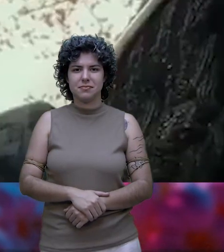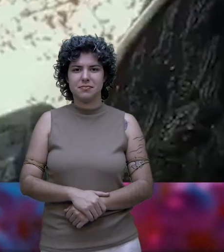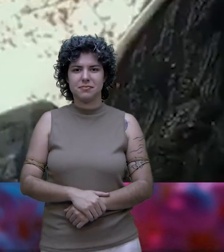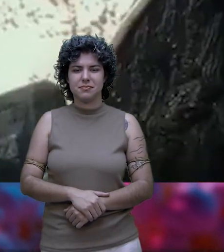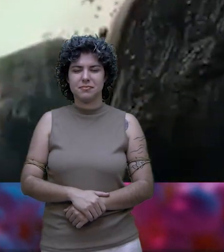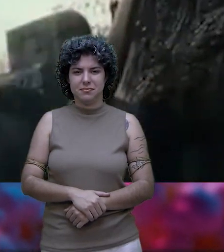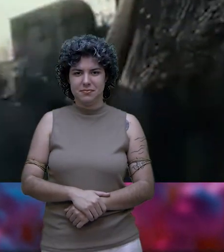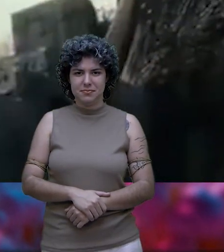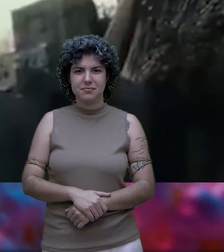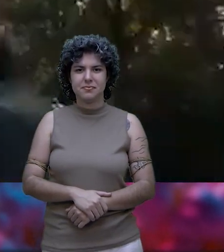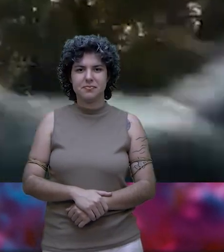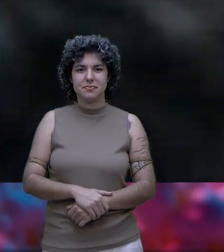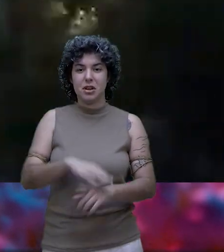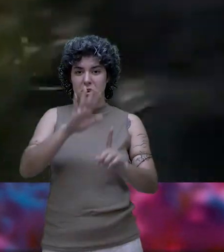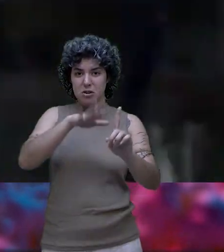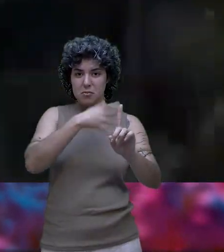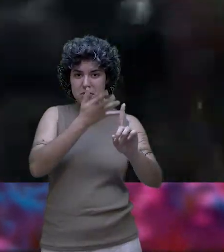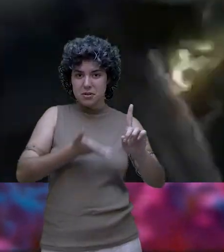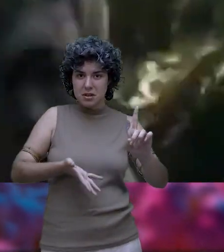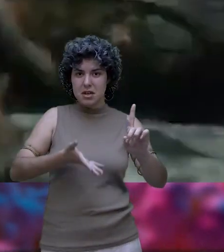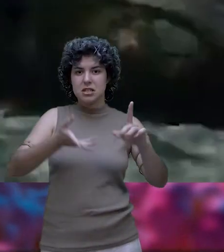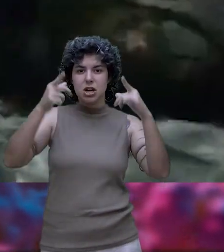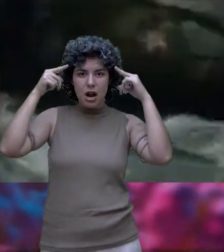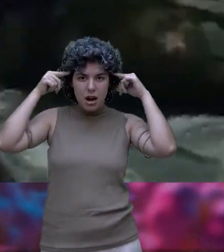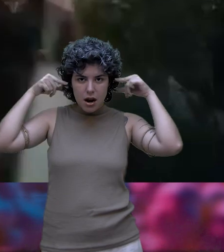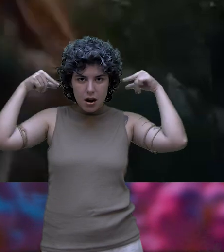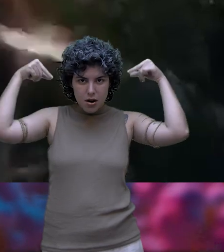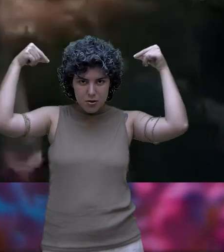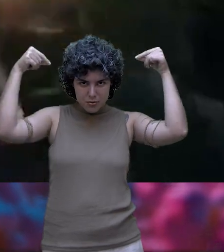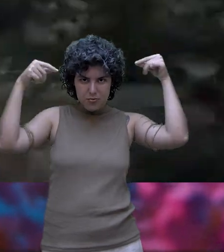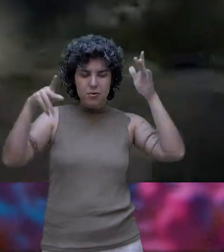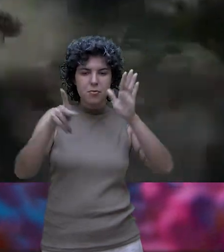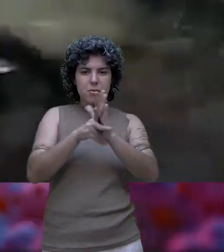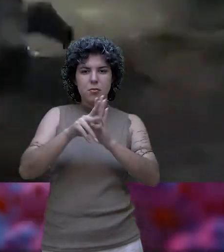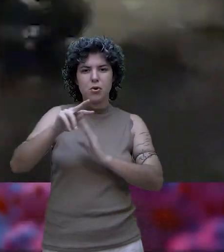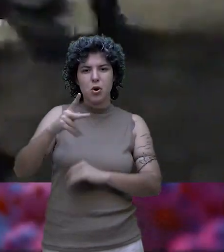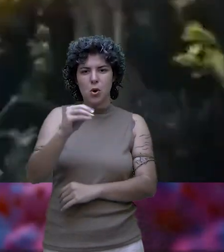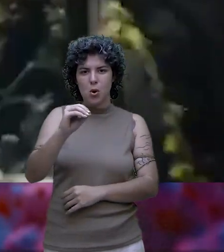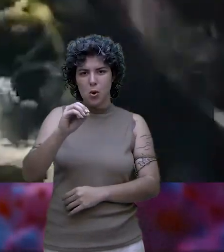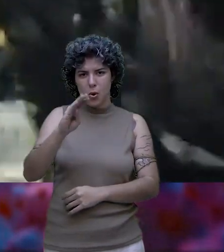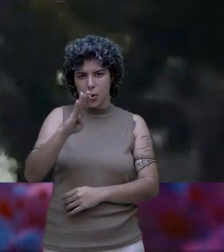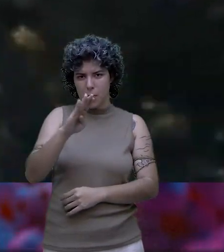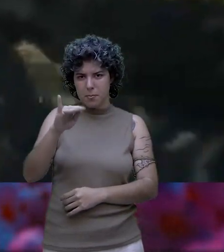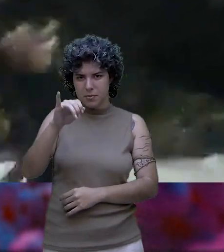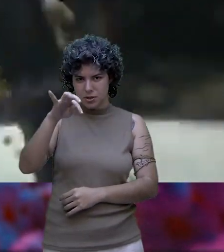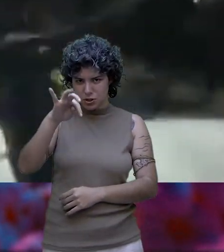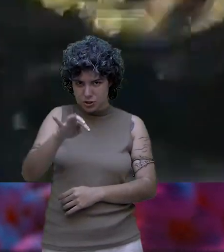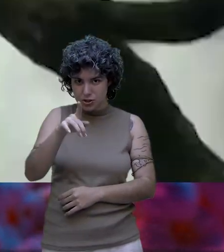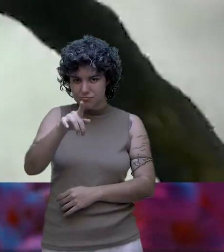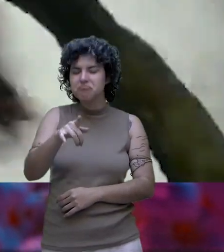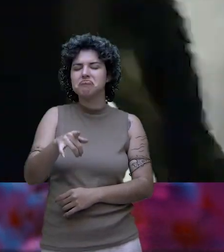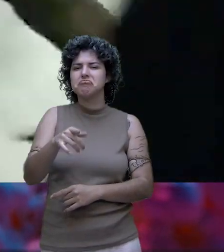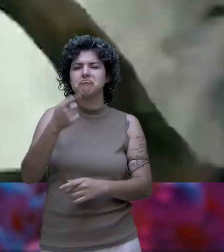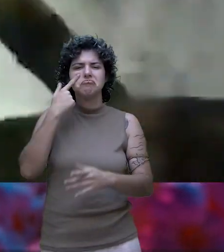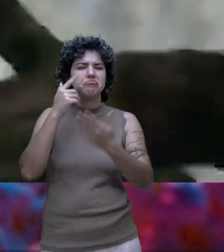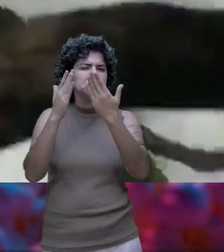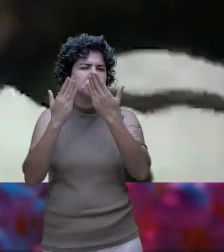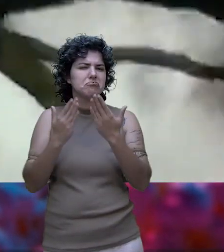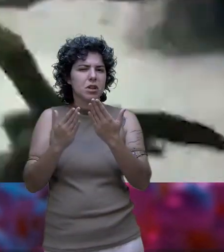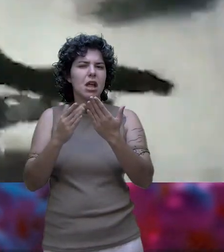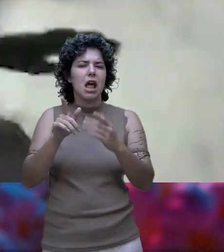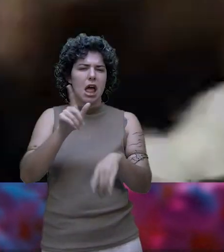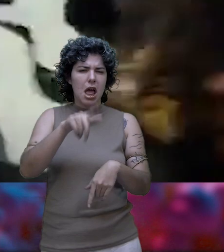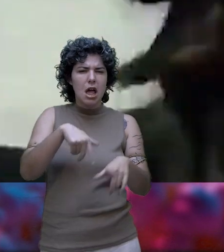Batizado em homenagem à elfa de O Hobbit, ele avalia, primeiro, tem personagem feminina com nome? Segundo, ela